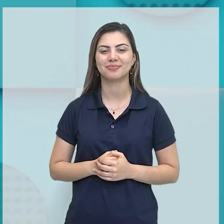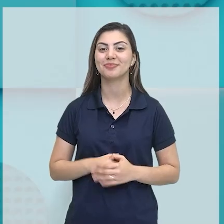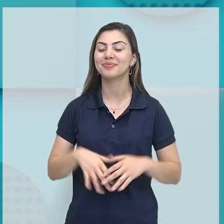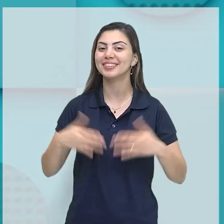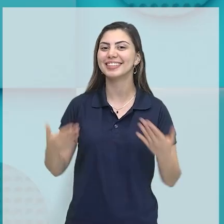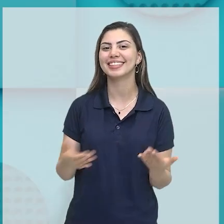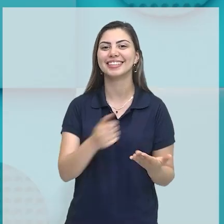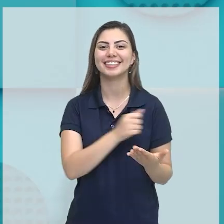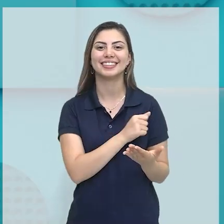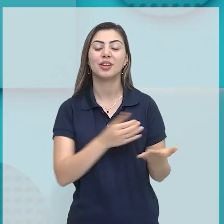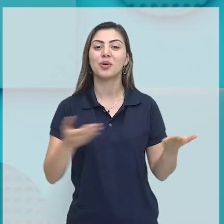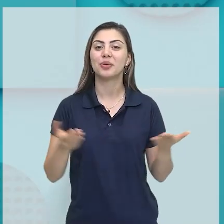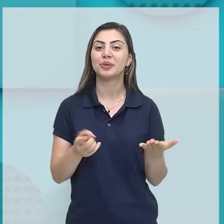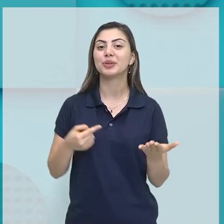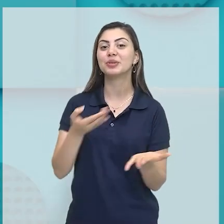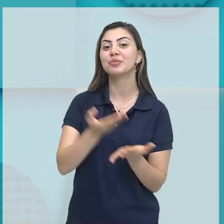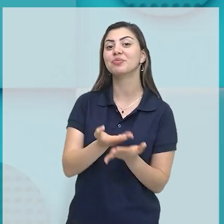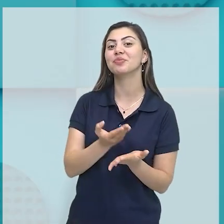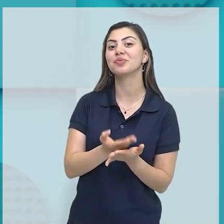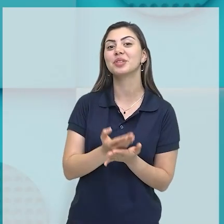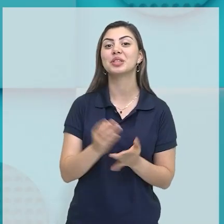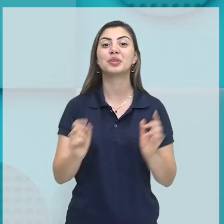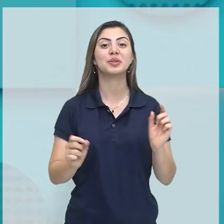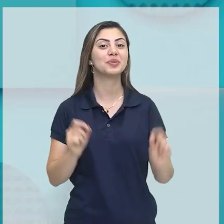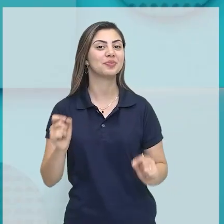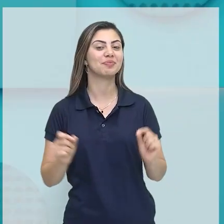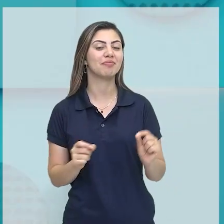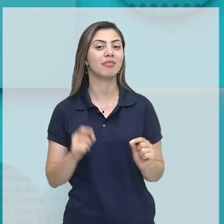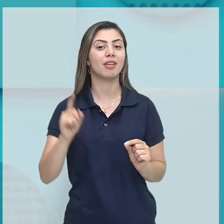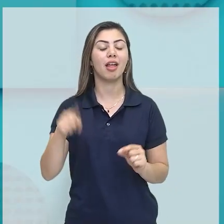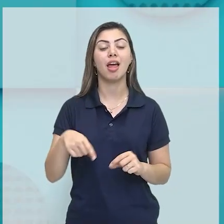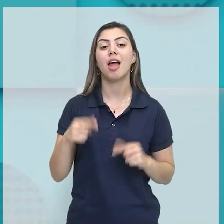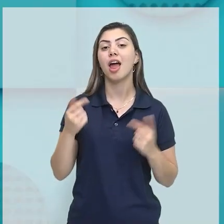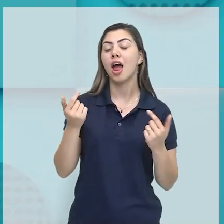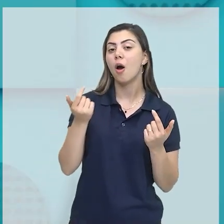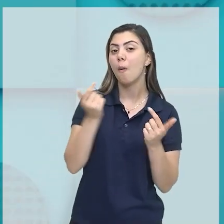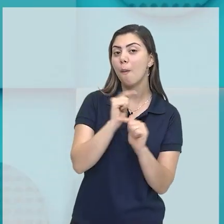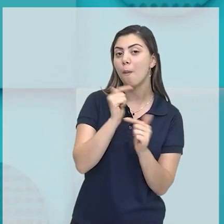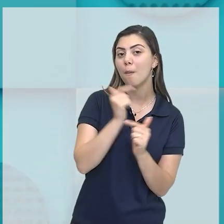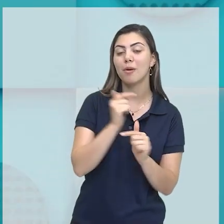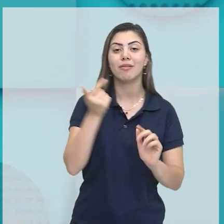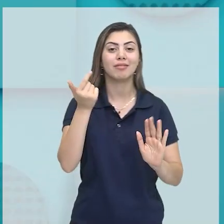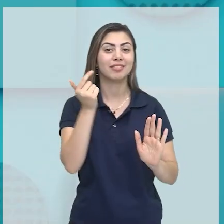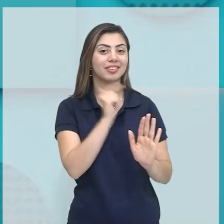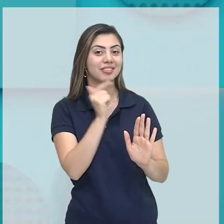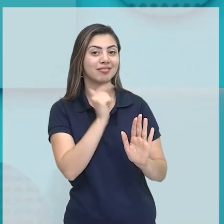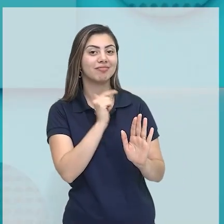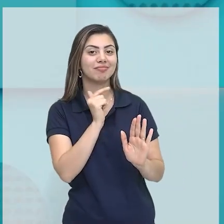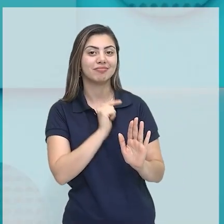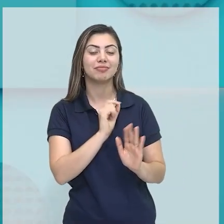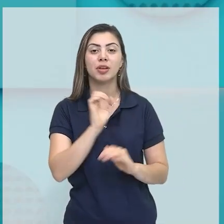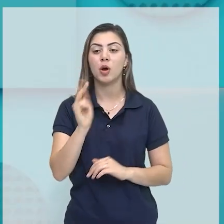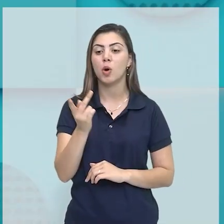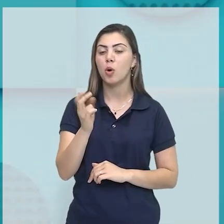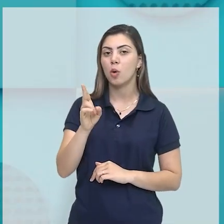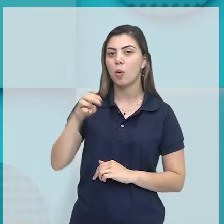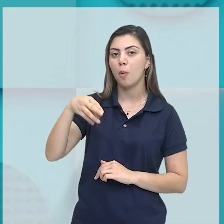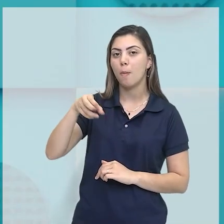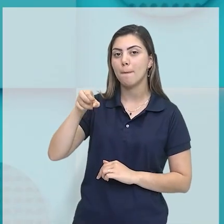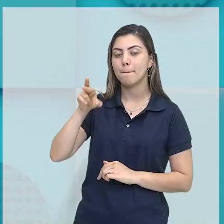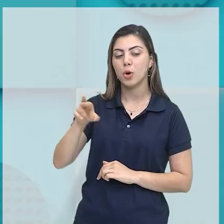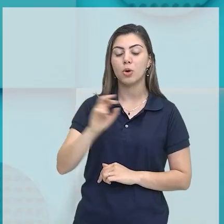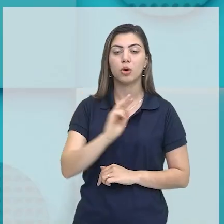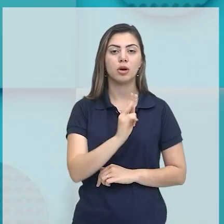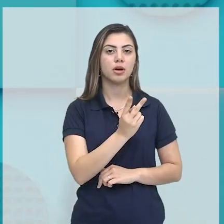Muito bem, turmas, hoje nós vamos estudar sobre o humor, a ironia, que são dois tipos